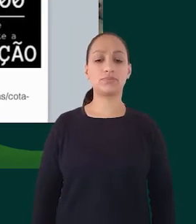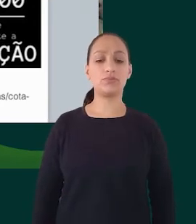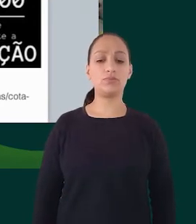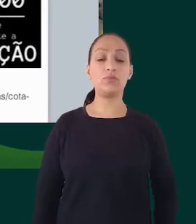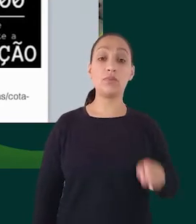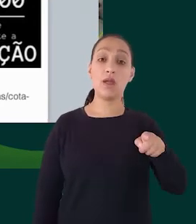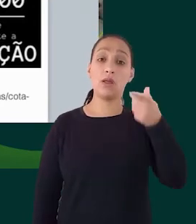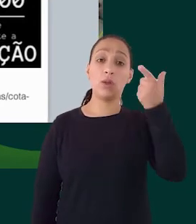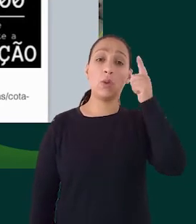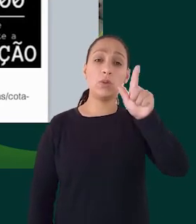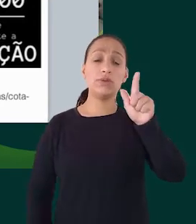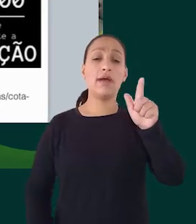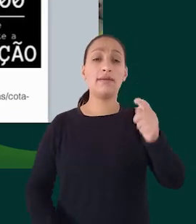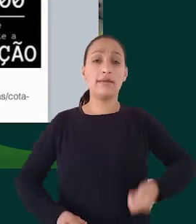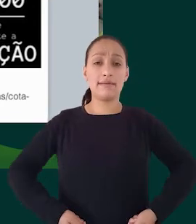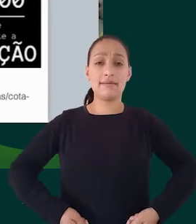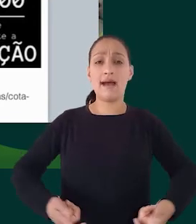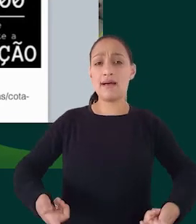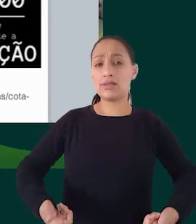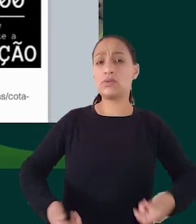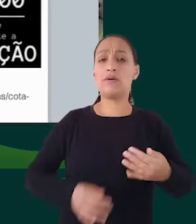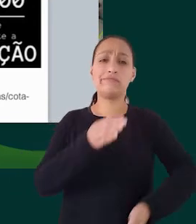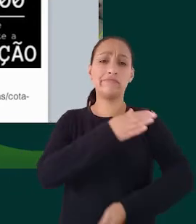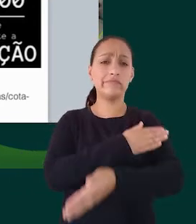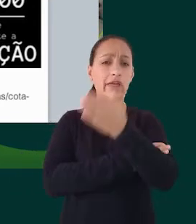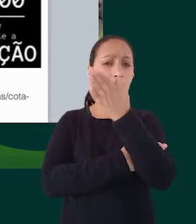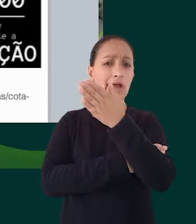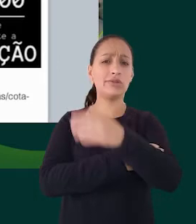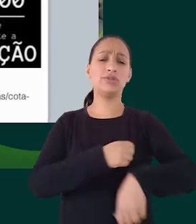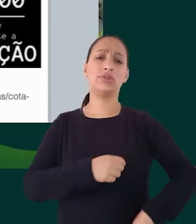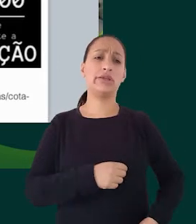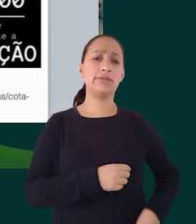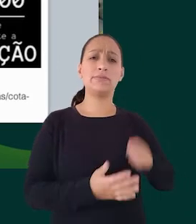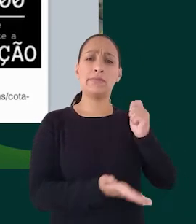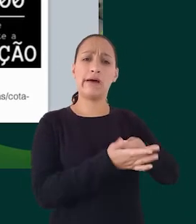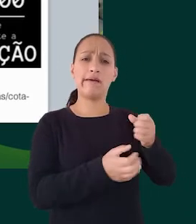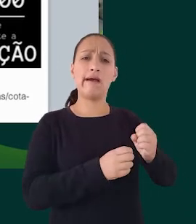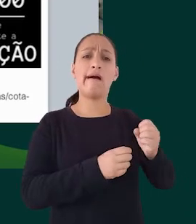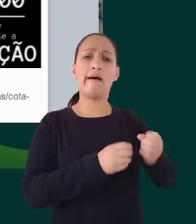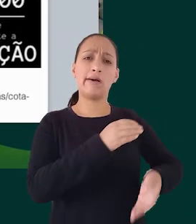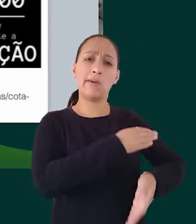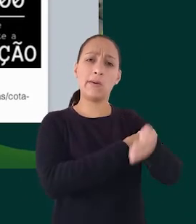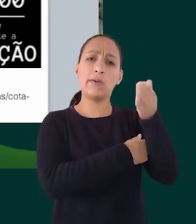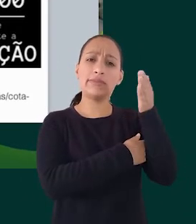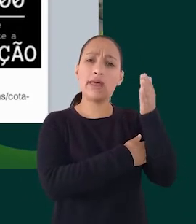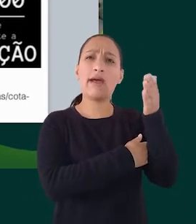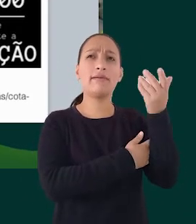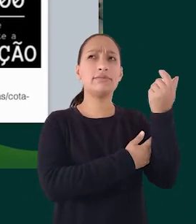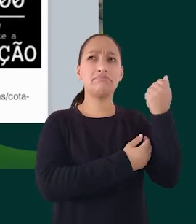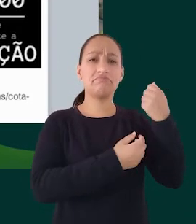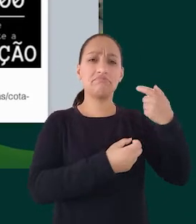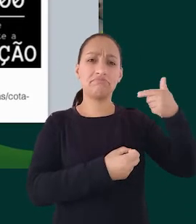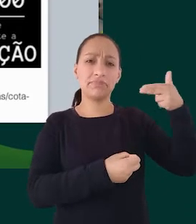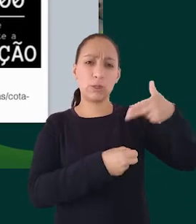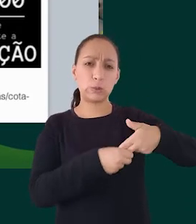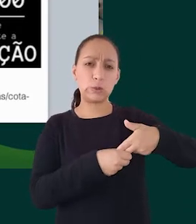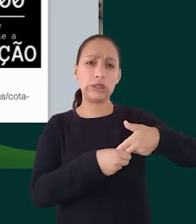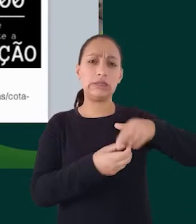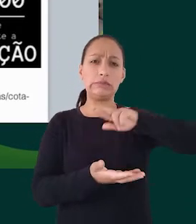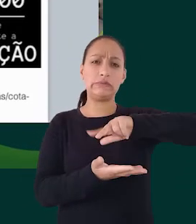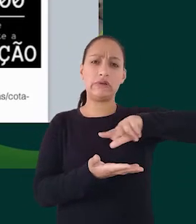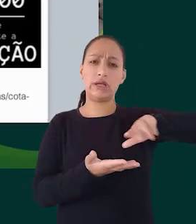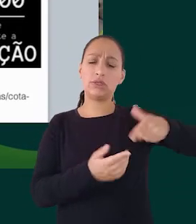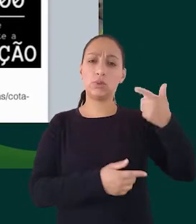onde eles conseguem fazer gastos com viagens, com diárias, com gasolina, dentre outras coisas,